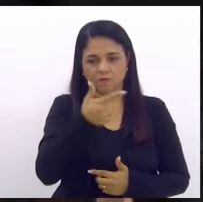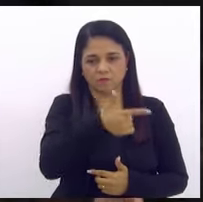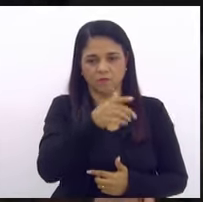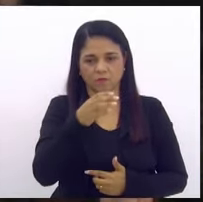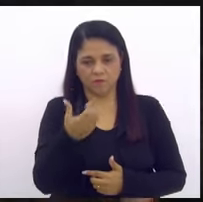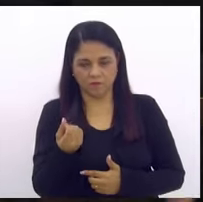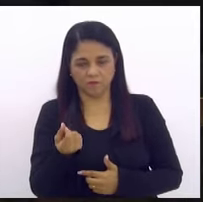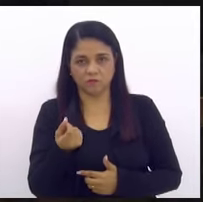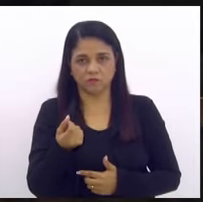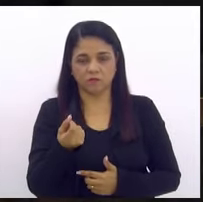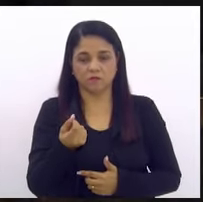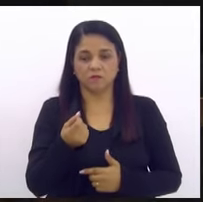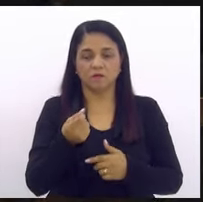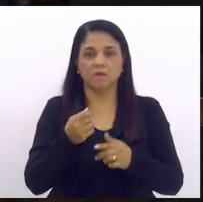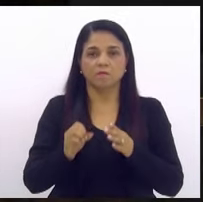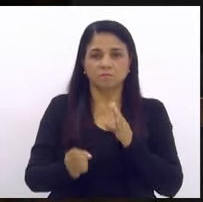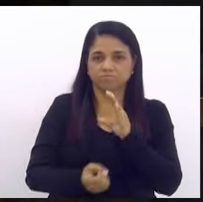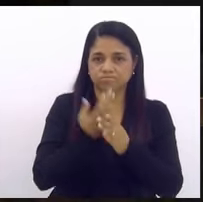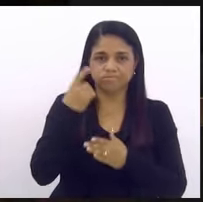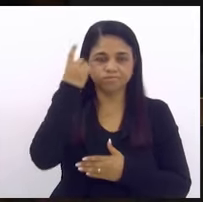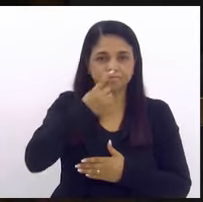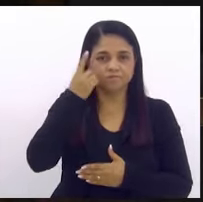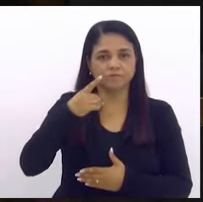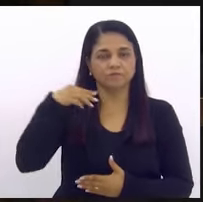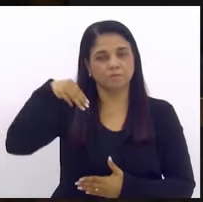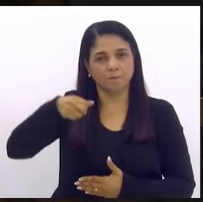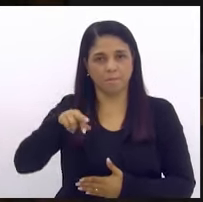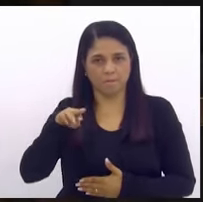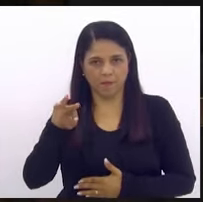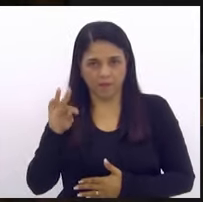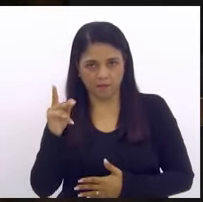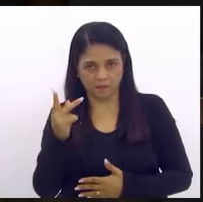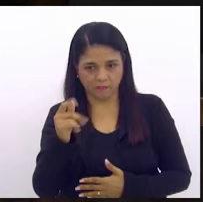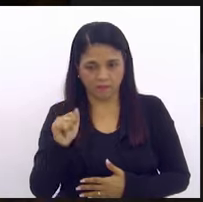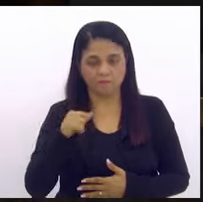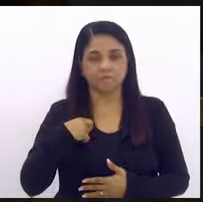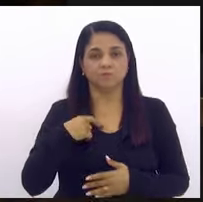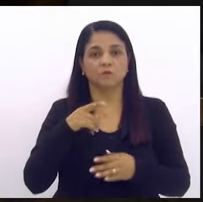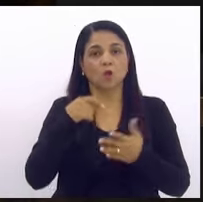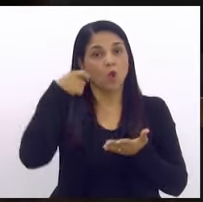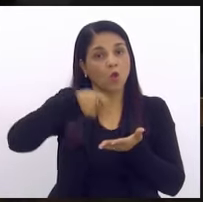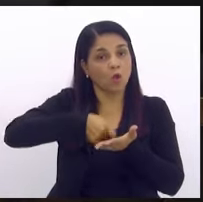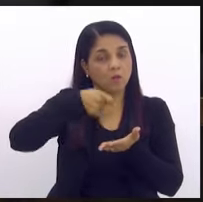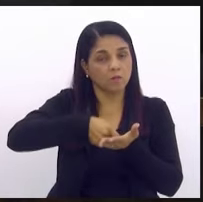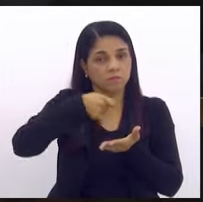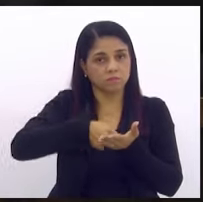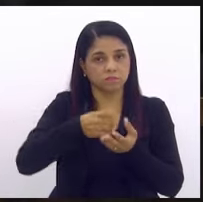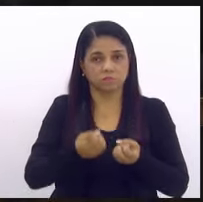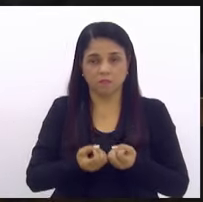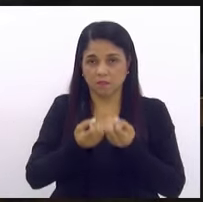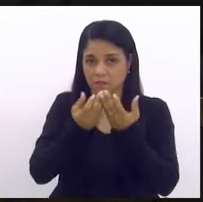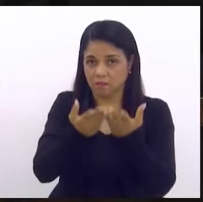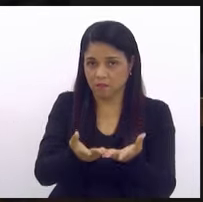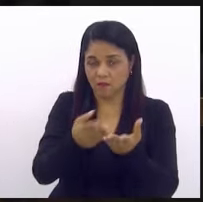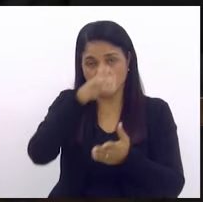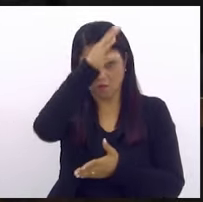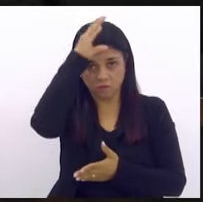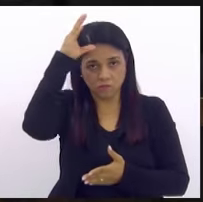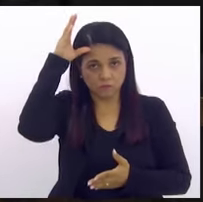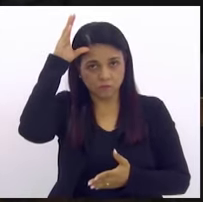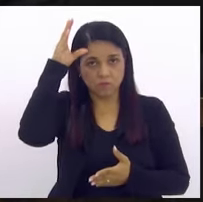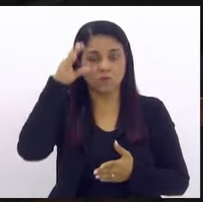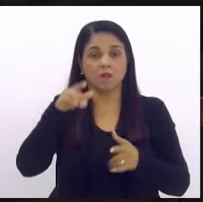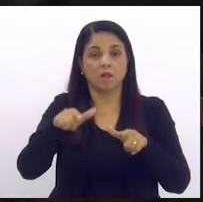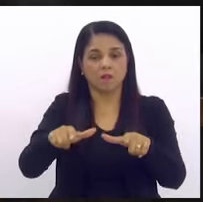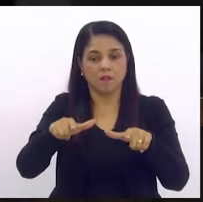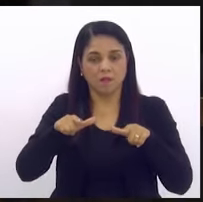1910-2020, de autoria da deputada Marta Rocha, que dispõe sobre a obrigatoriedade de entrega ao consumidor de